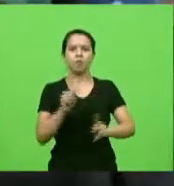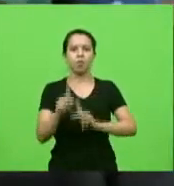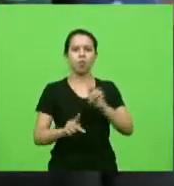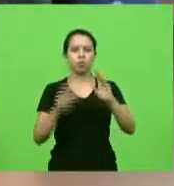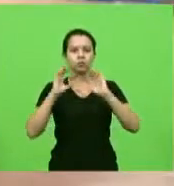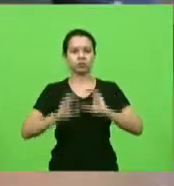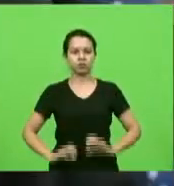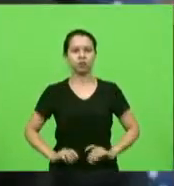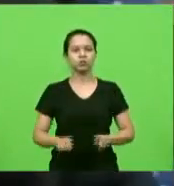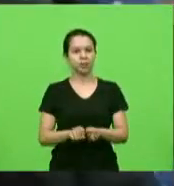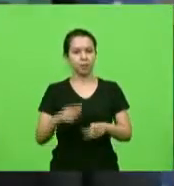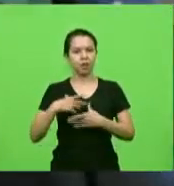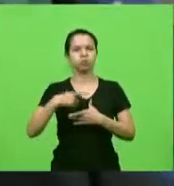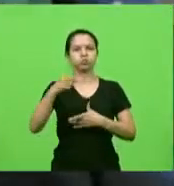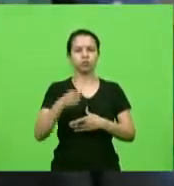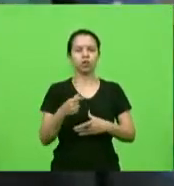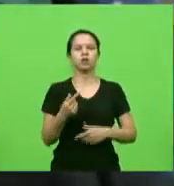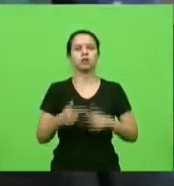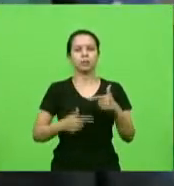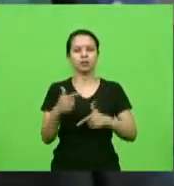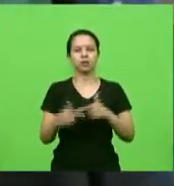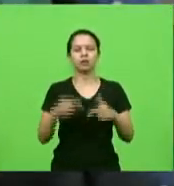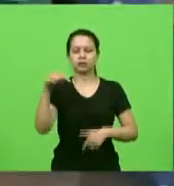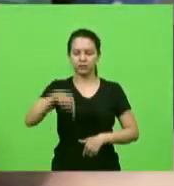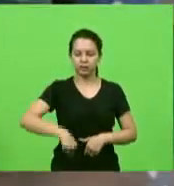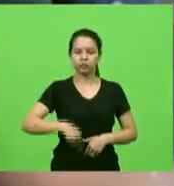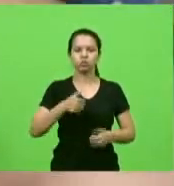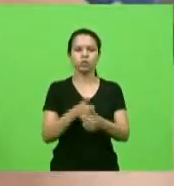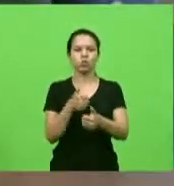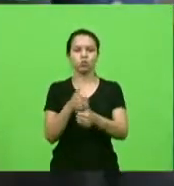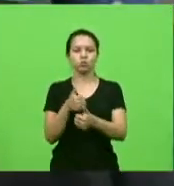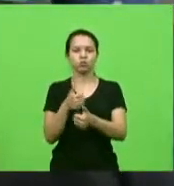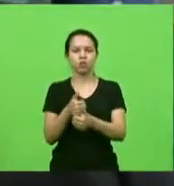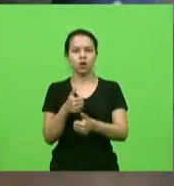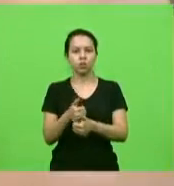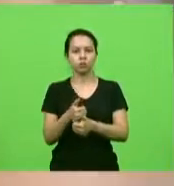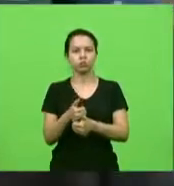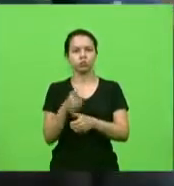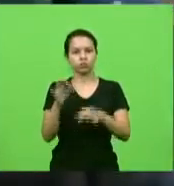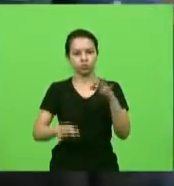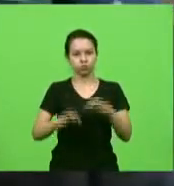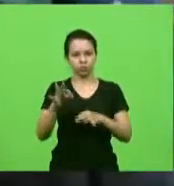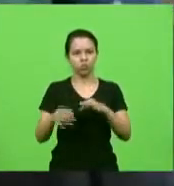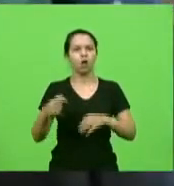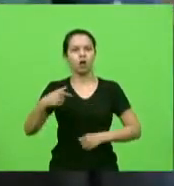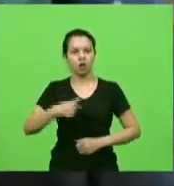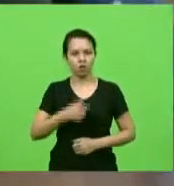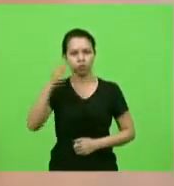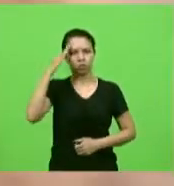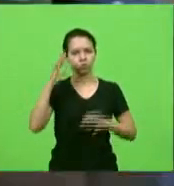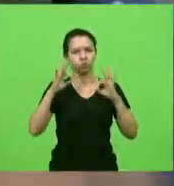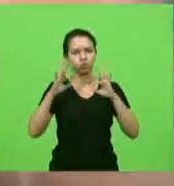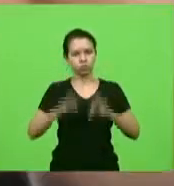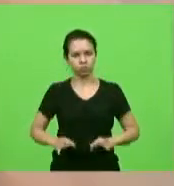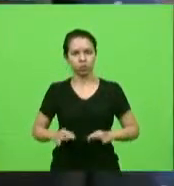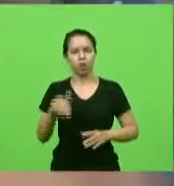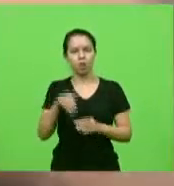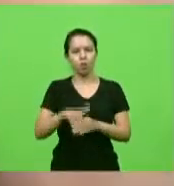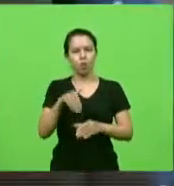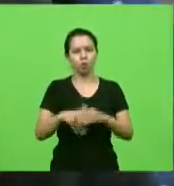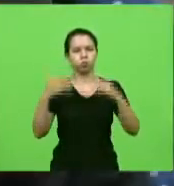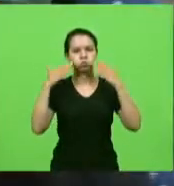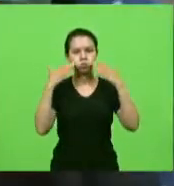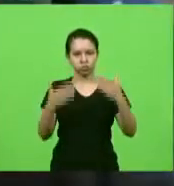também eleito para participar deste Tribunal Especial de Julgamento, estou duplamente amparado e convicto de que este voto expresse o